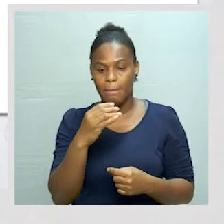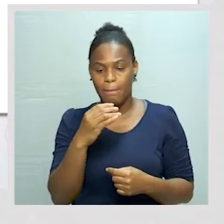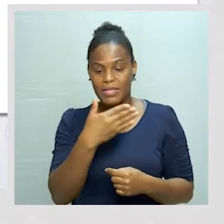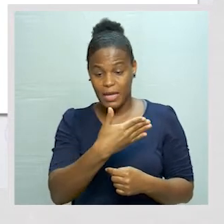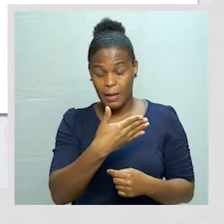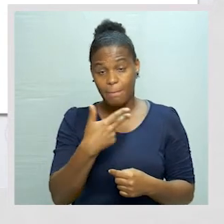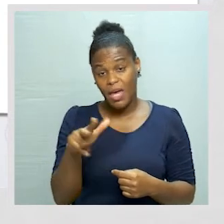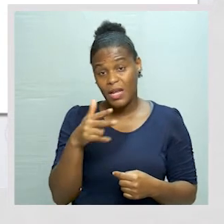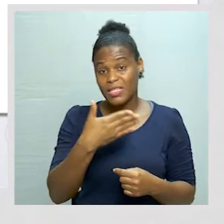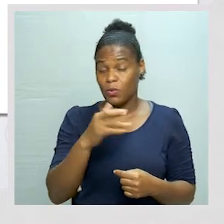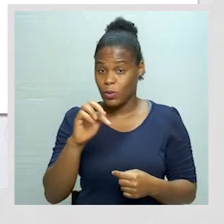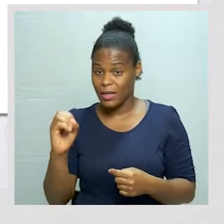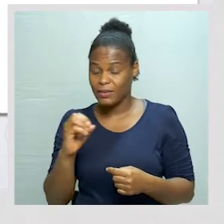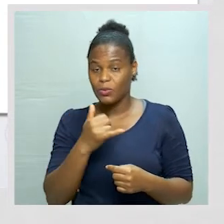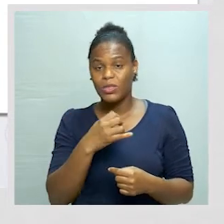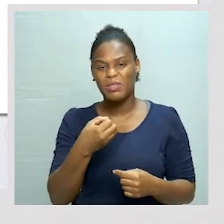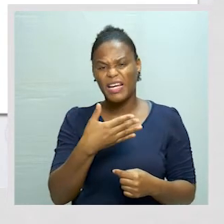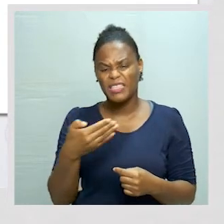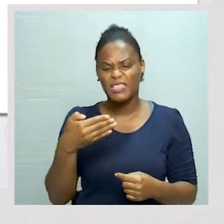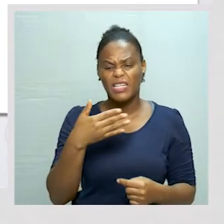100.180, e em 2015,